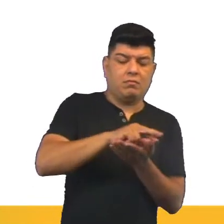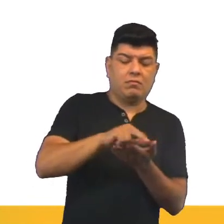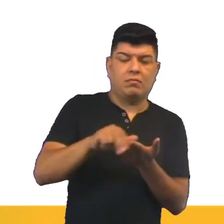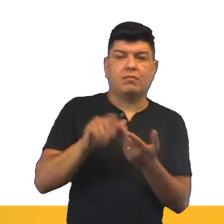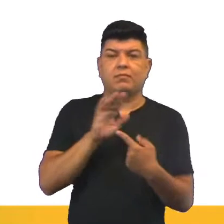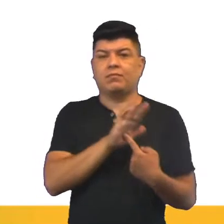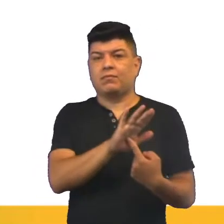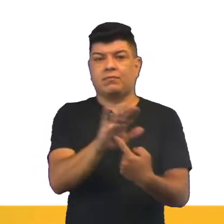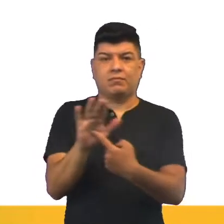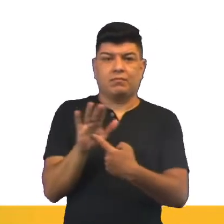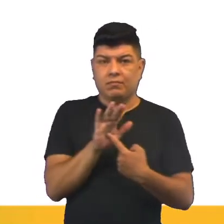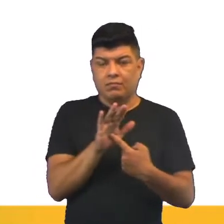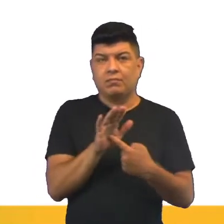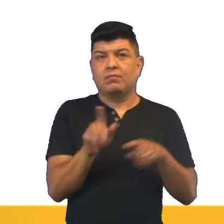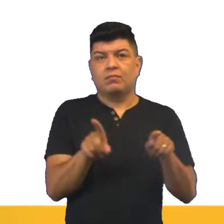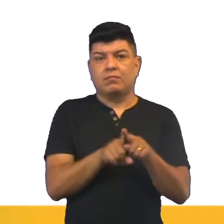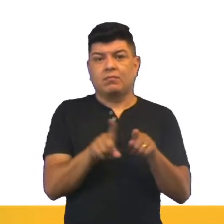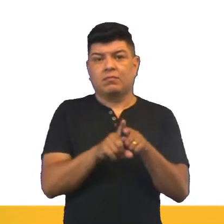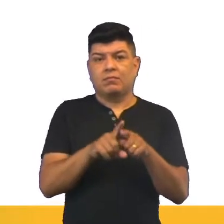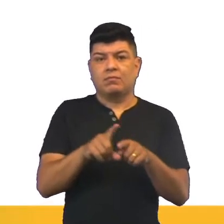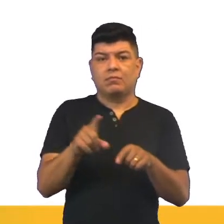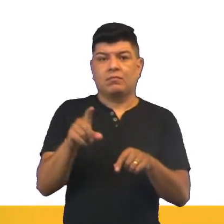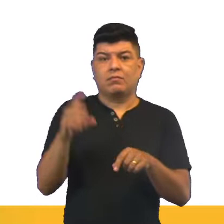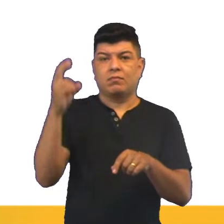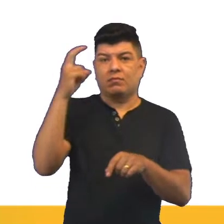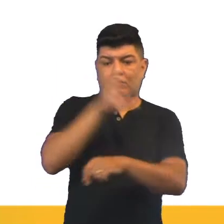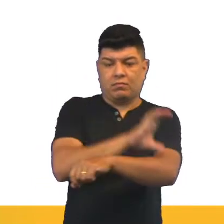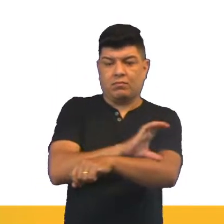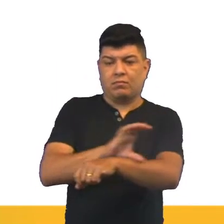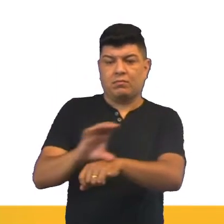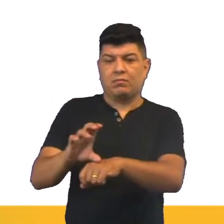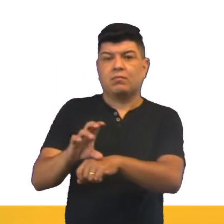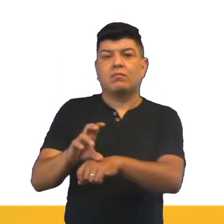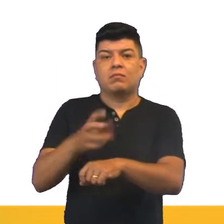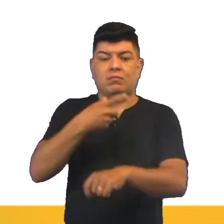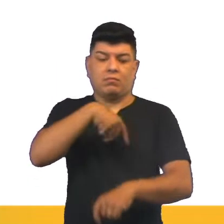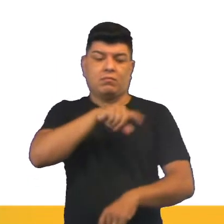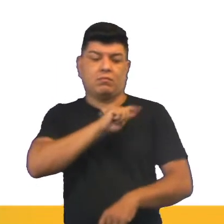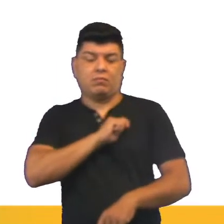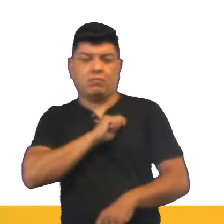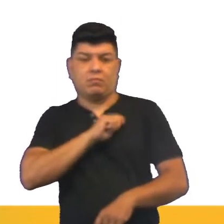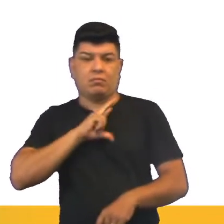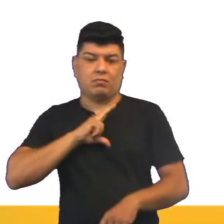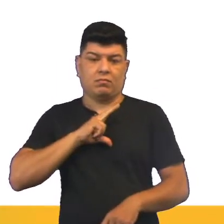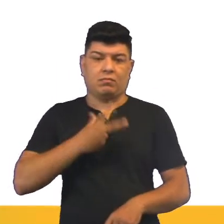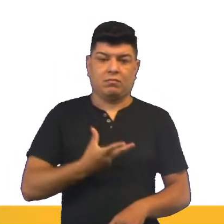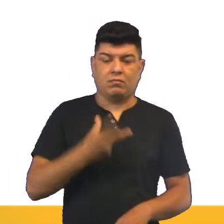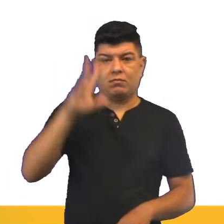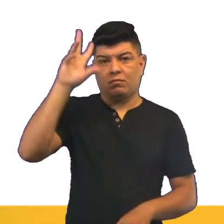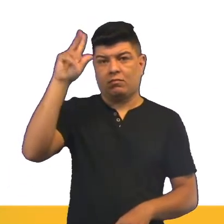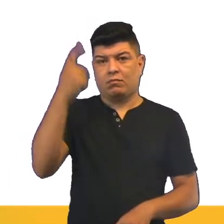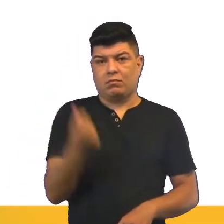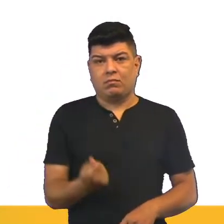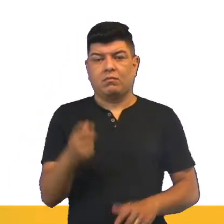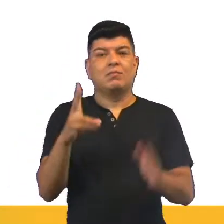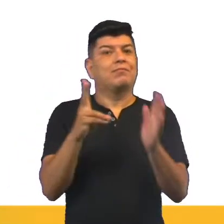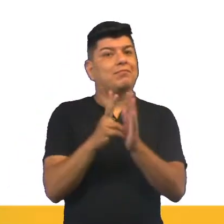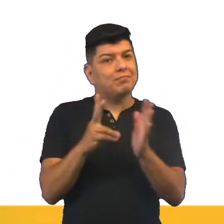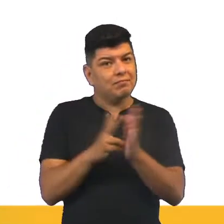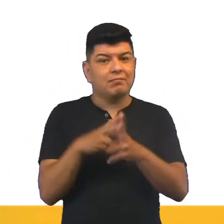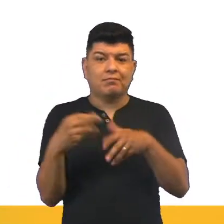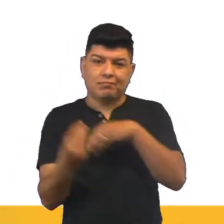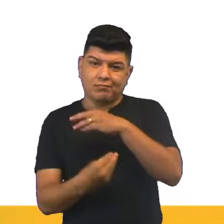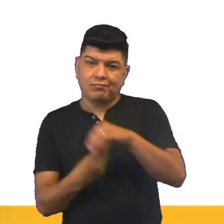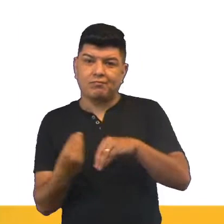pois apresenta traços das culturas espanholas, né, portuguesa, africana e indígena, olha